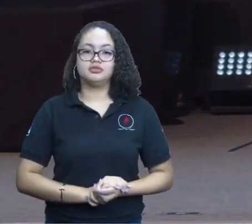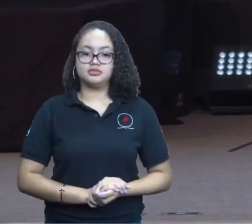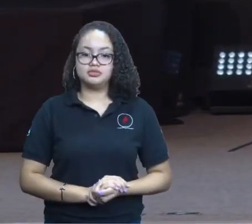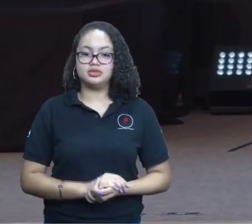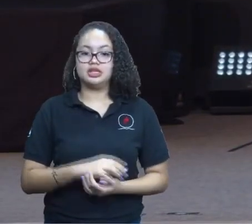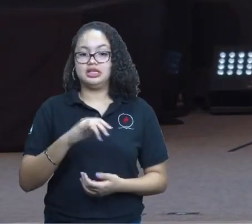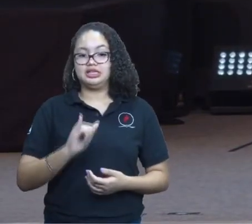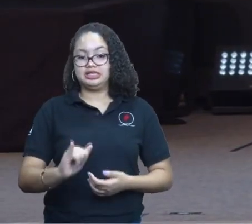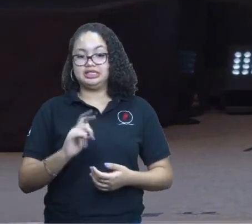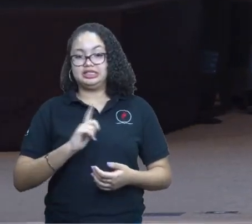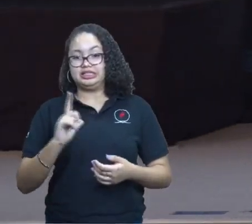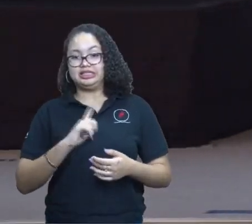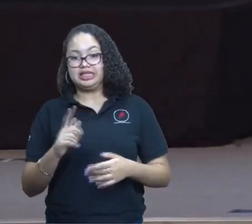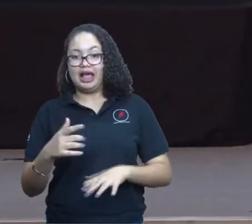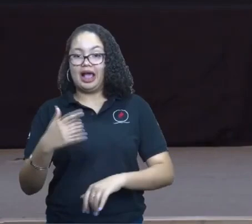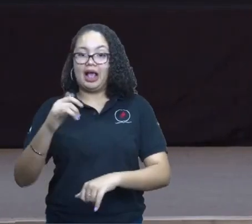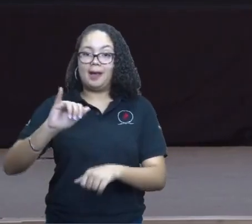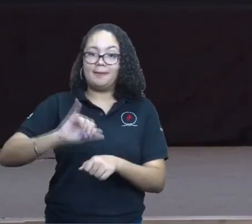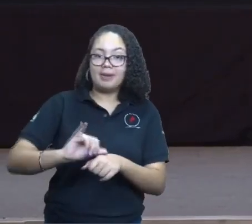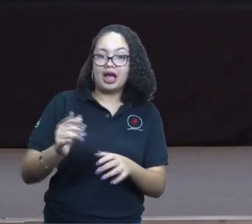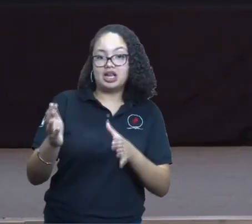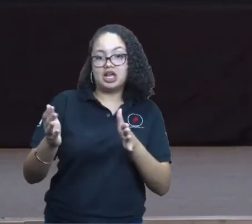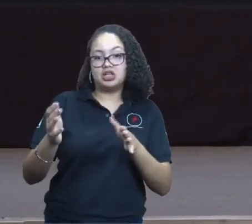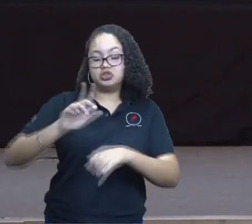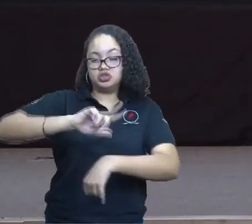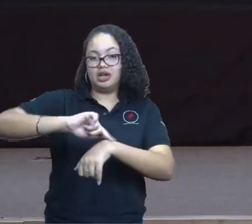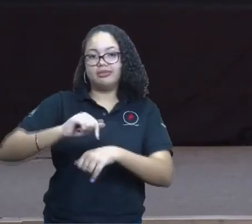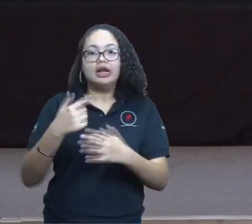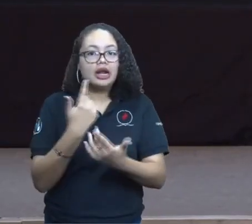se tivesse uma máquina do tempo não tem